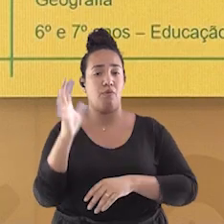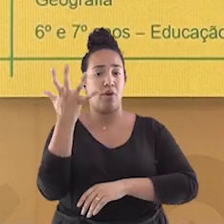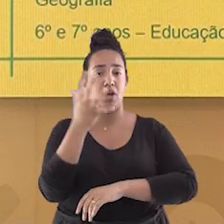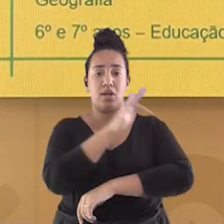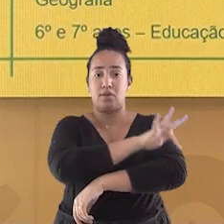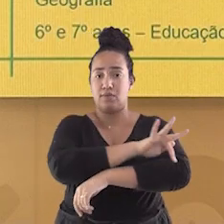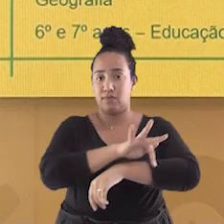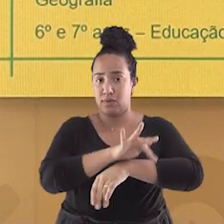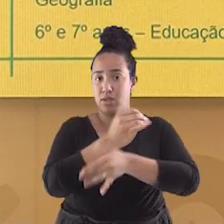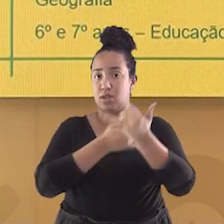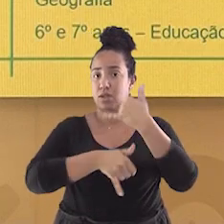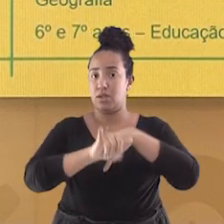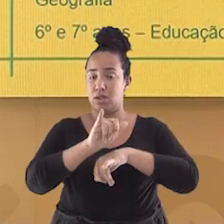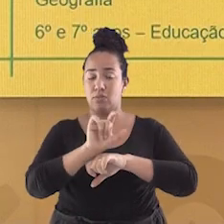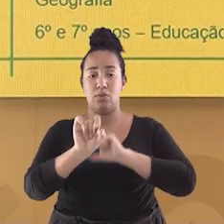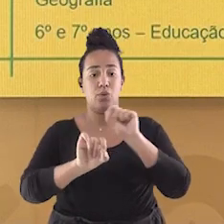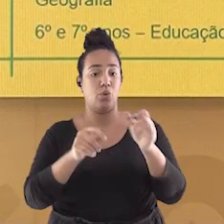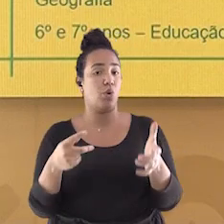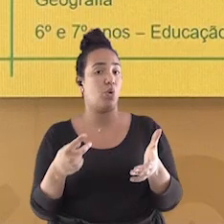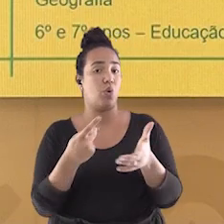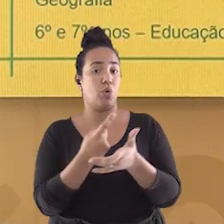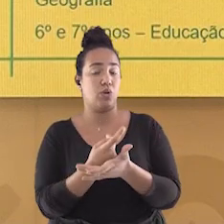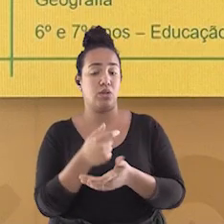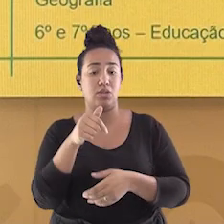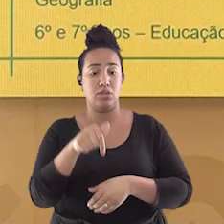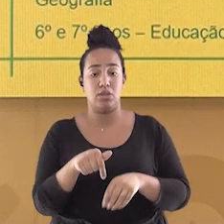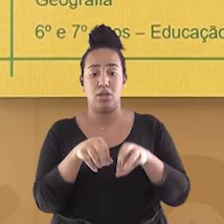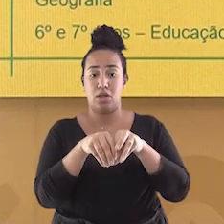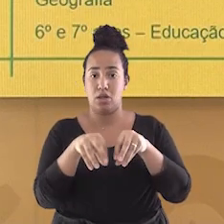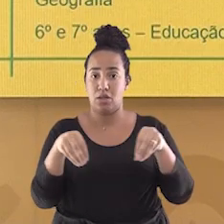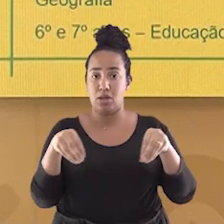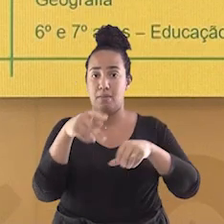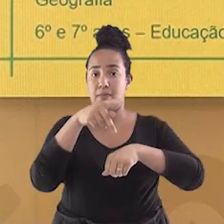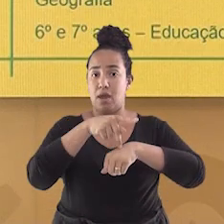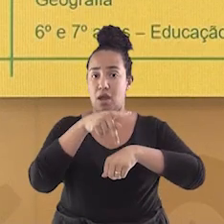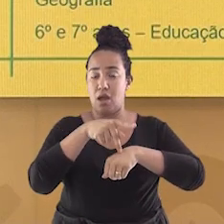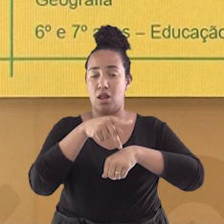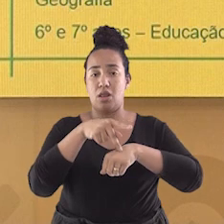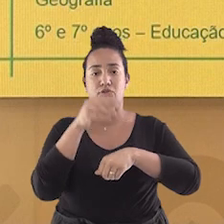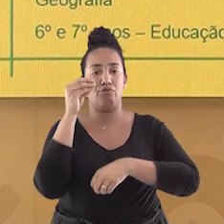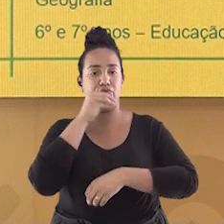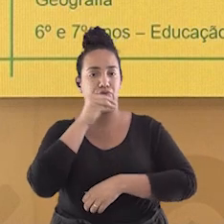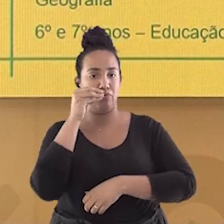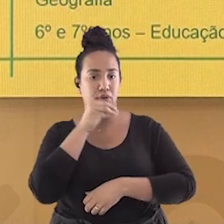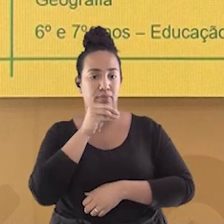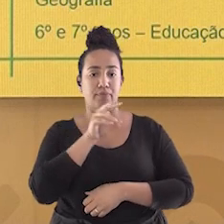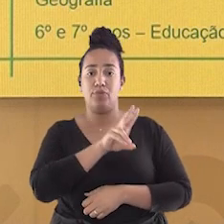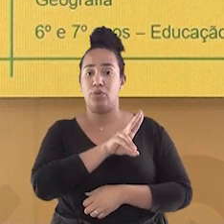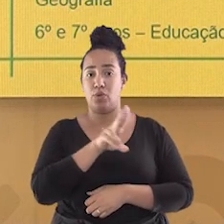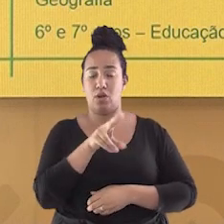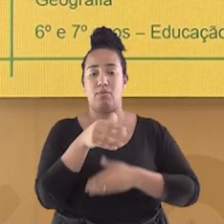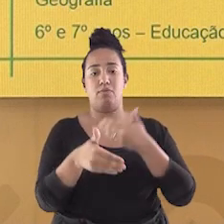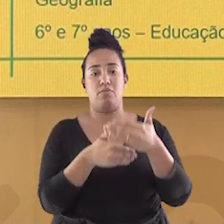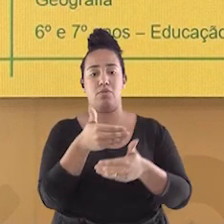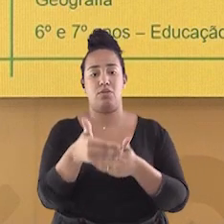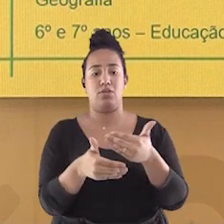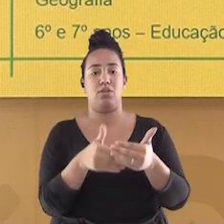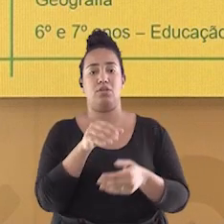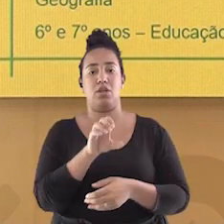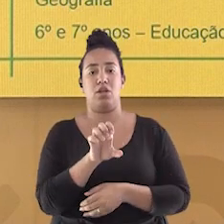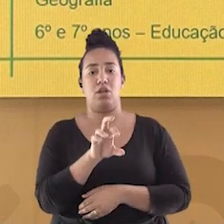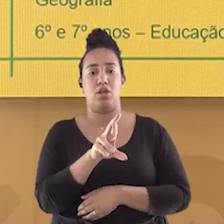e químicos que levam à modificação e enfraquecimento das rochas e solos, chamado